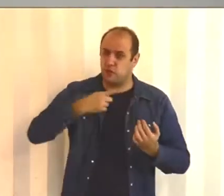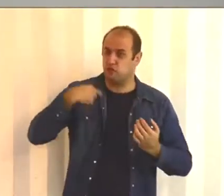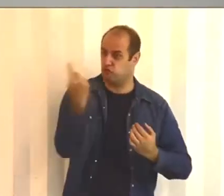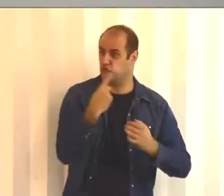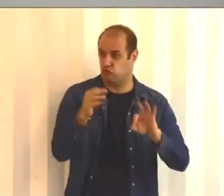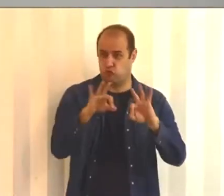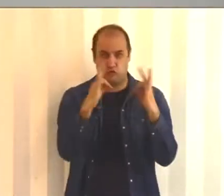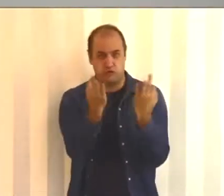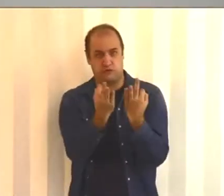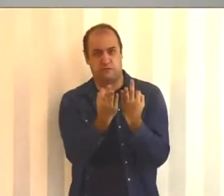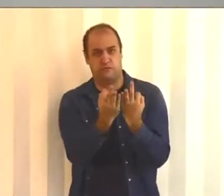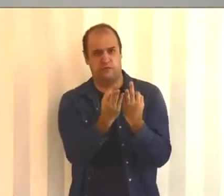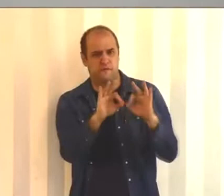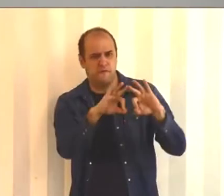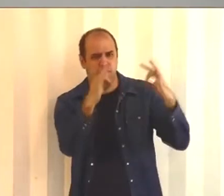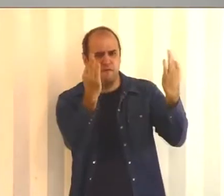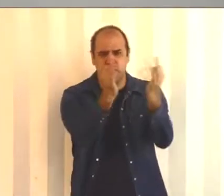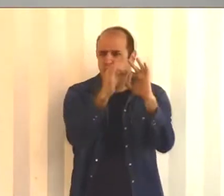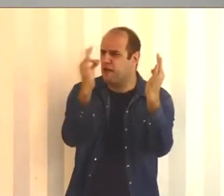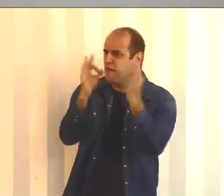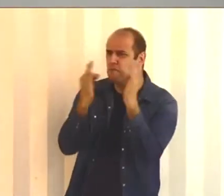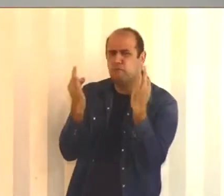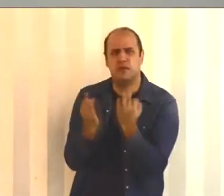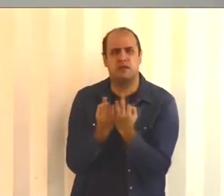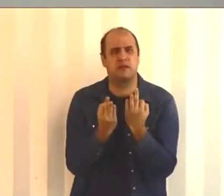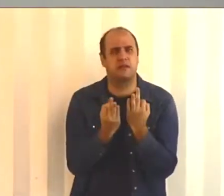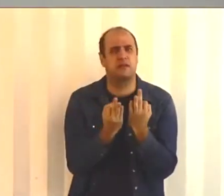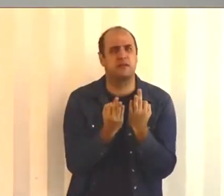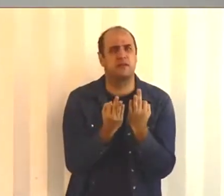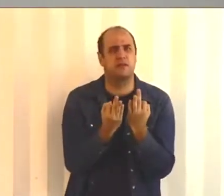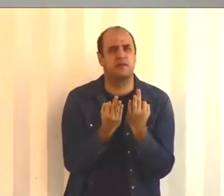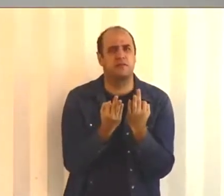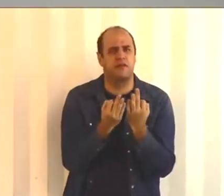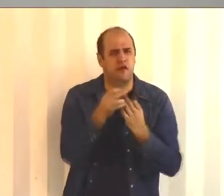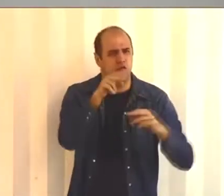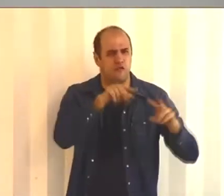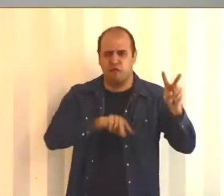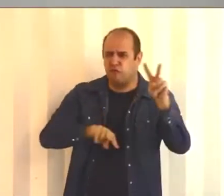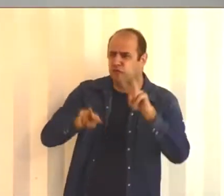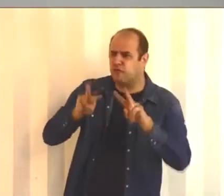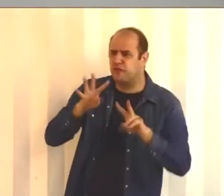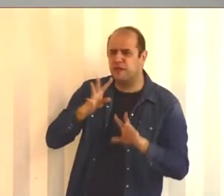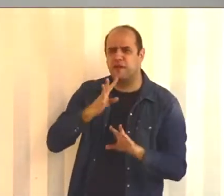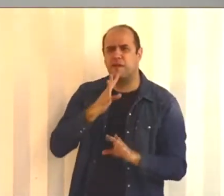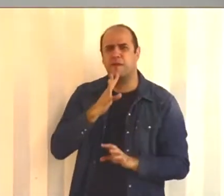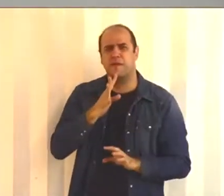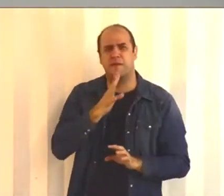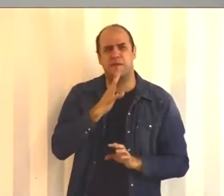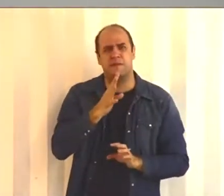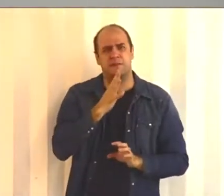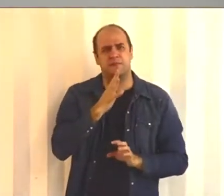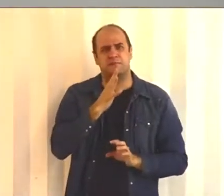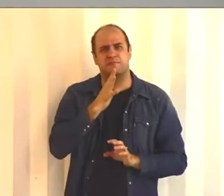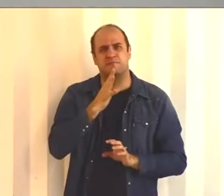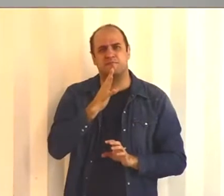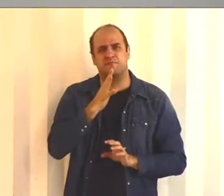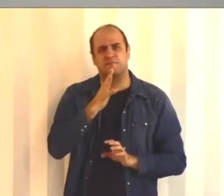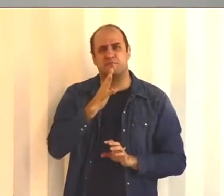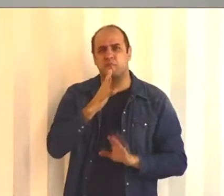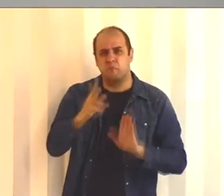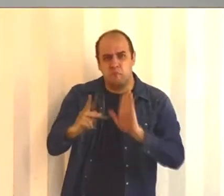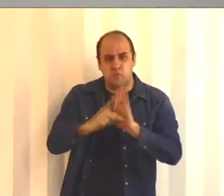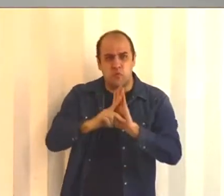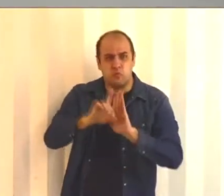família, as nossas famílias, nós reconhecemos que elas são uma instituição